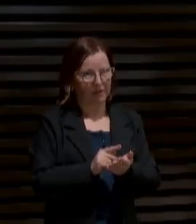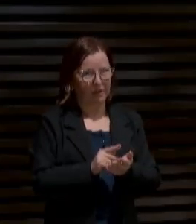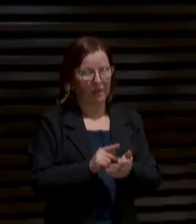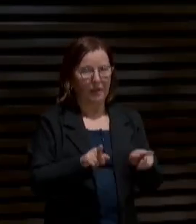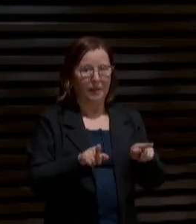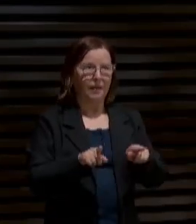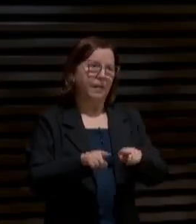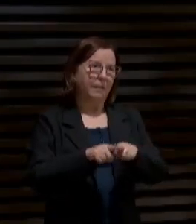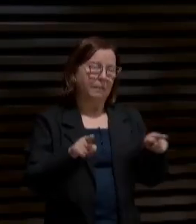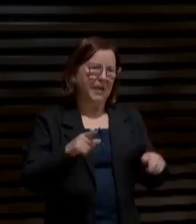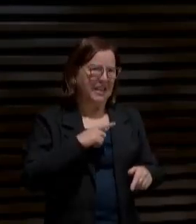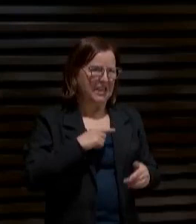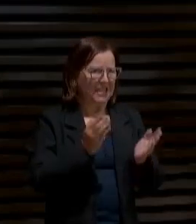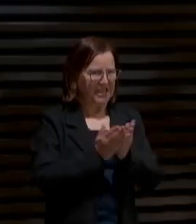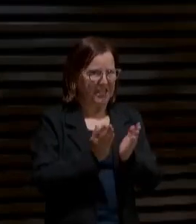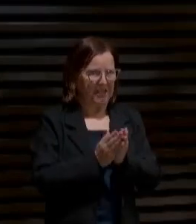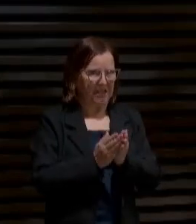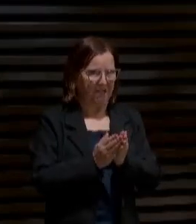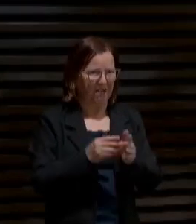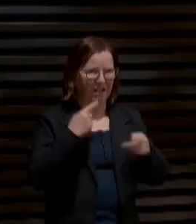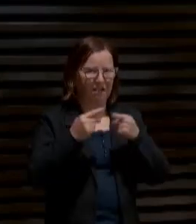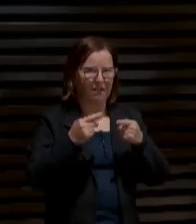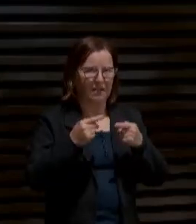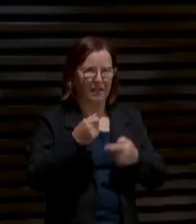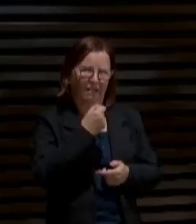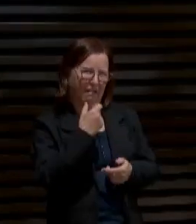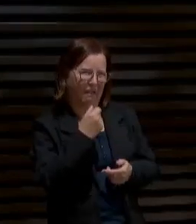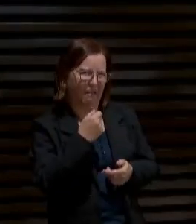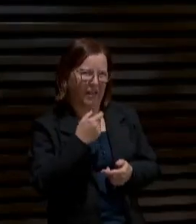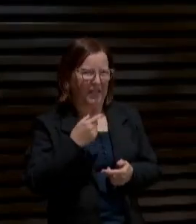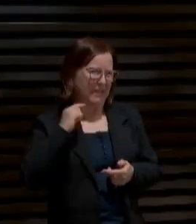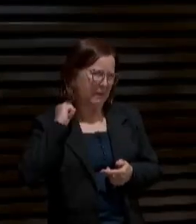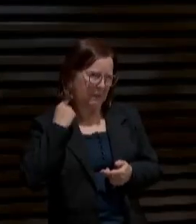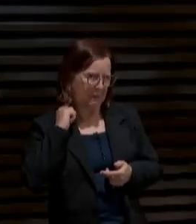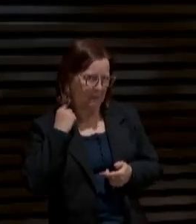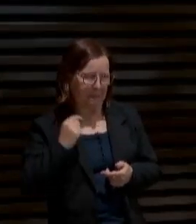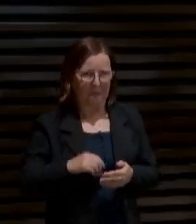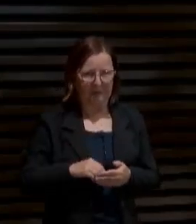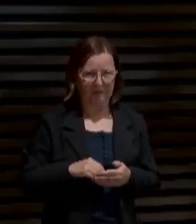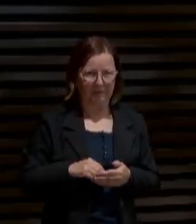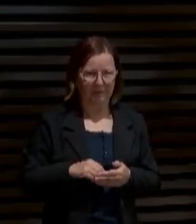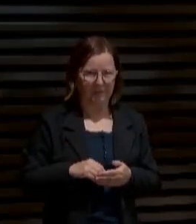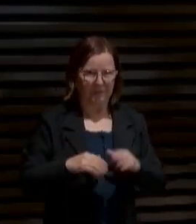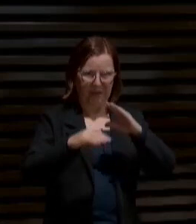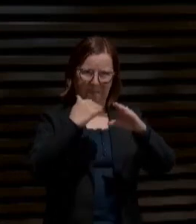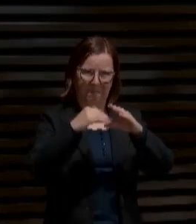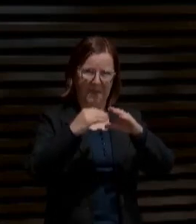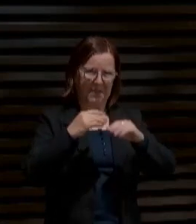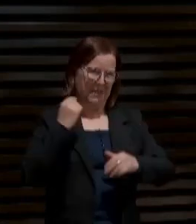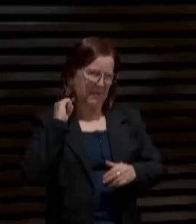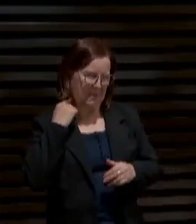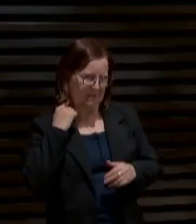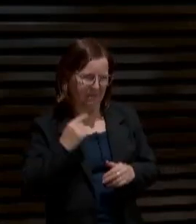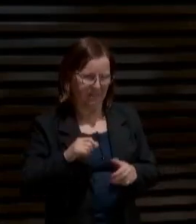eu conto você manda aqui pelo WhatsApp essas porcarias que todo mundo manda você faz coisas